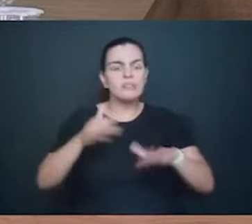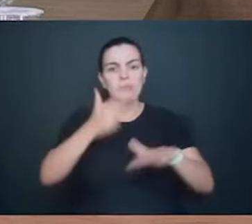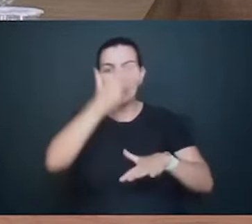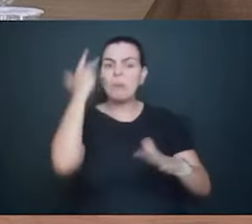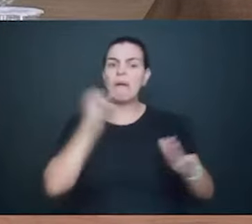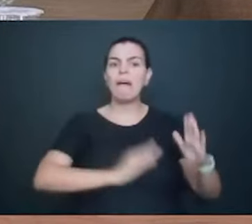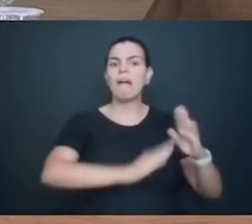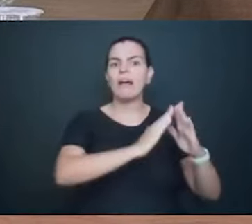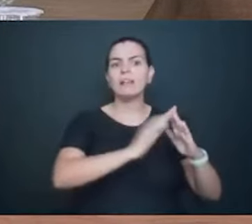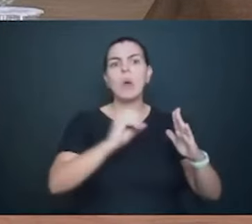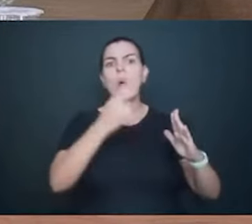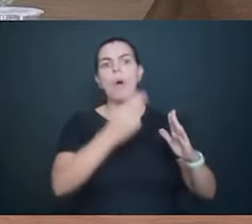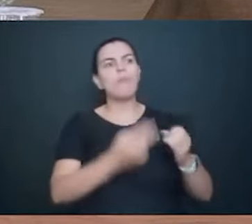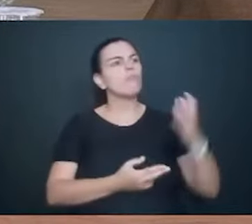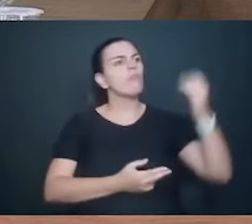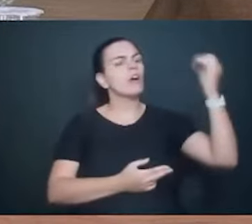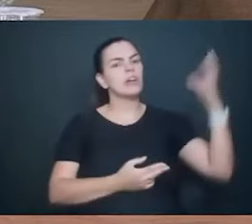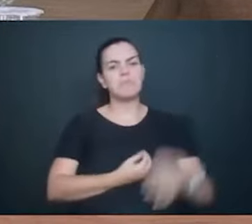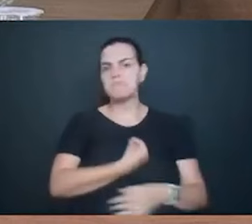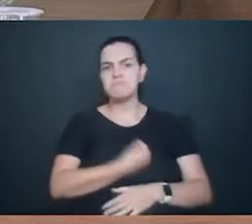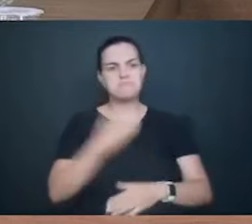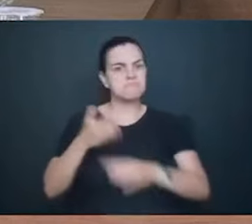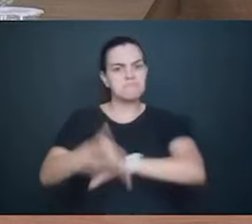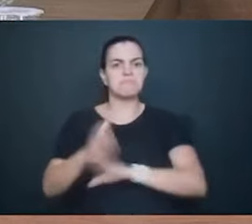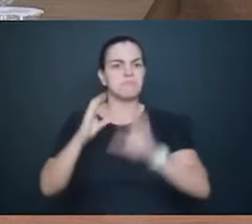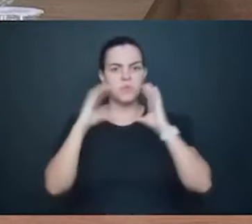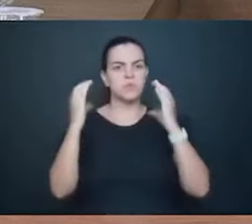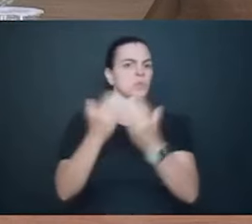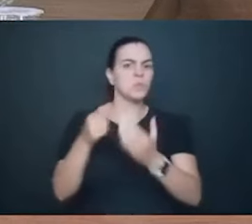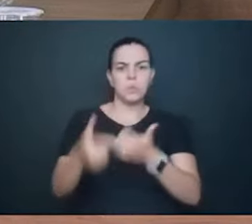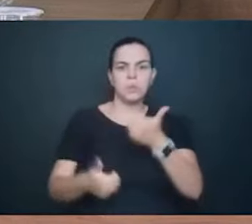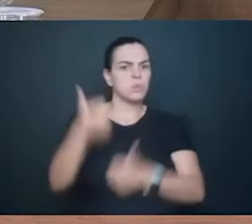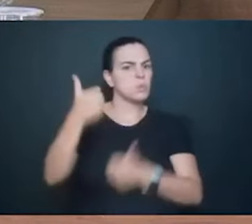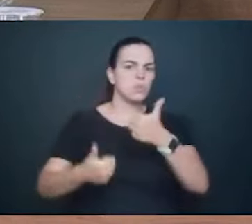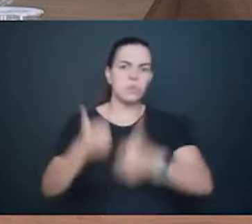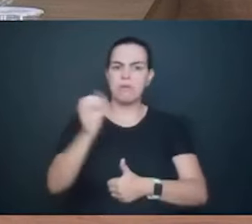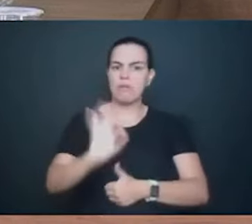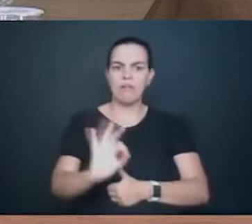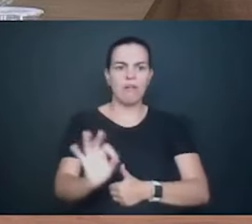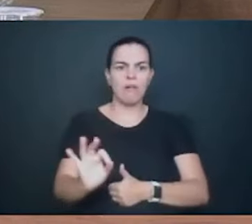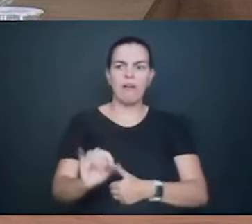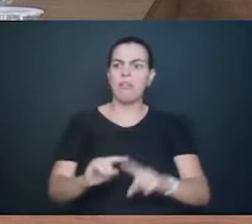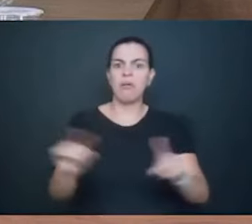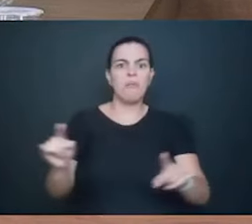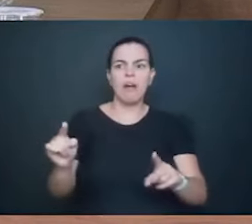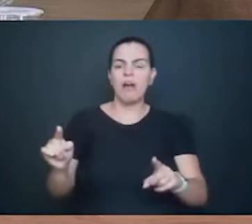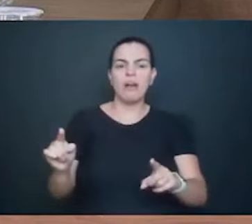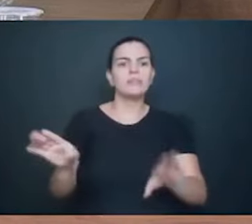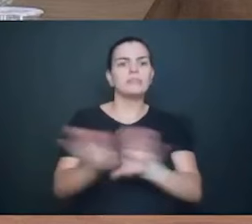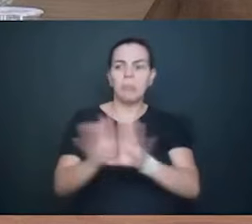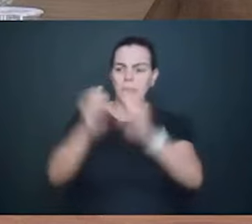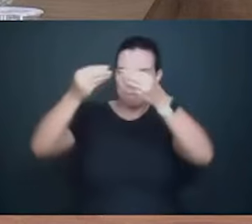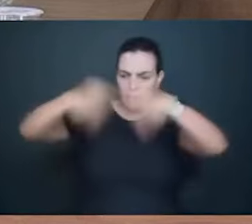cidade no momento do jogo. Entre as pessoas listadas estão crianças, estão idosos. Então, realmente, o Poder